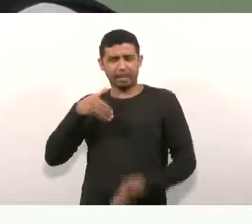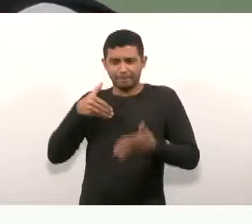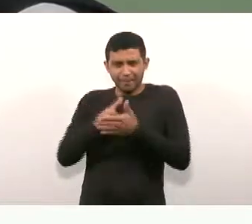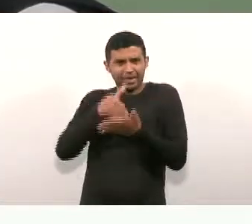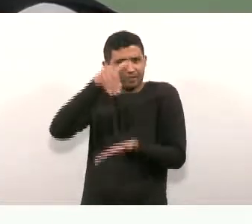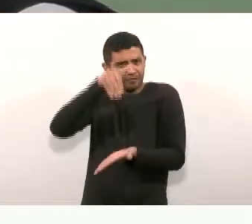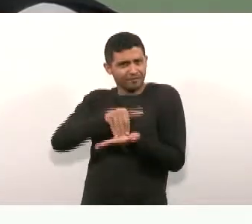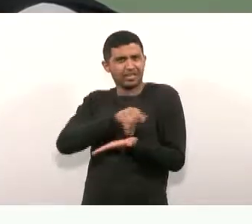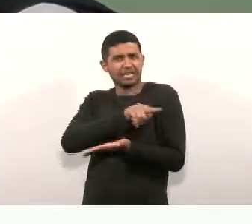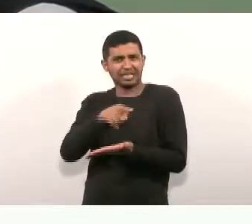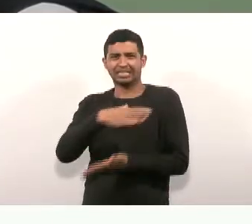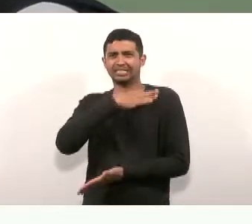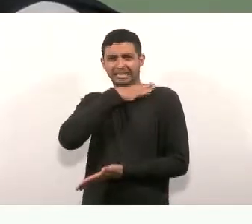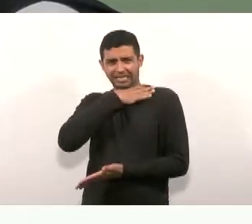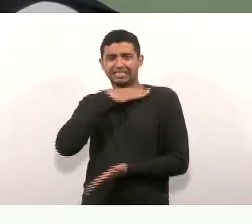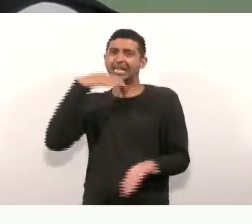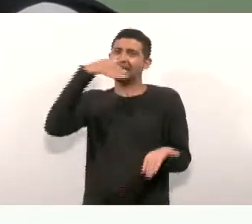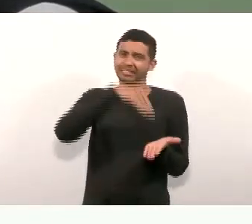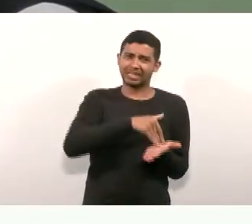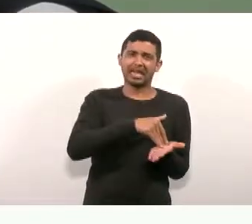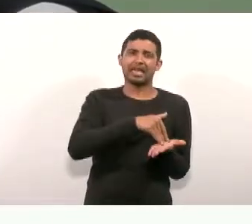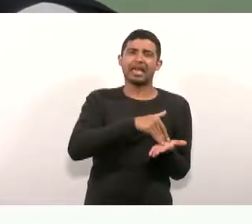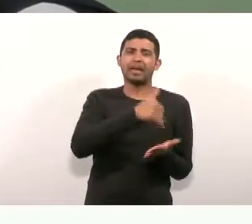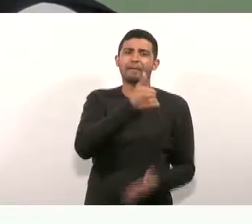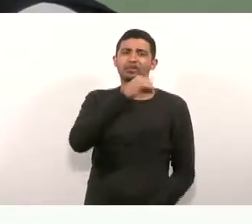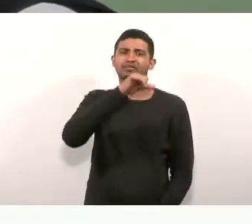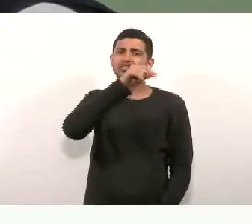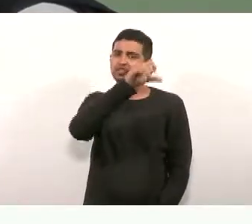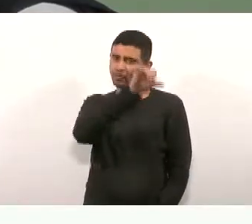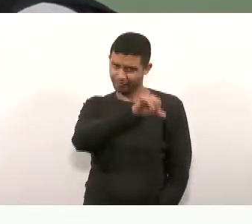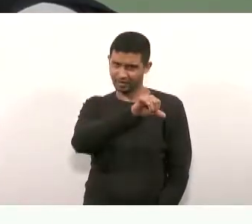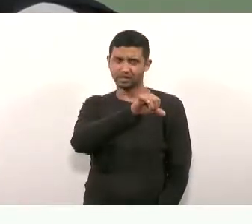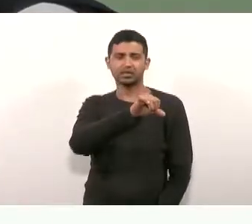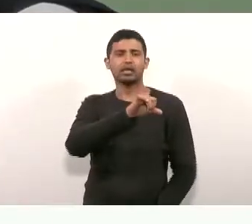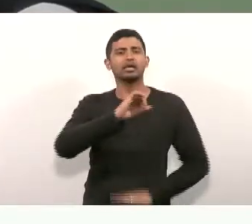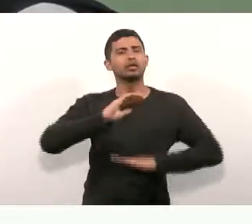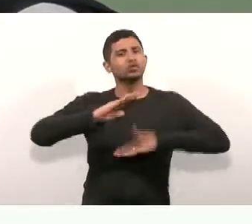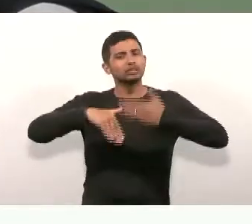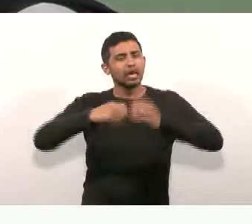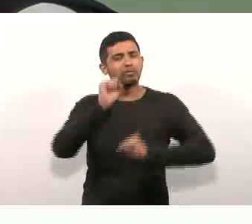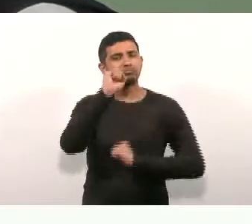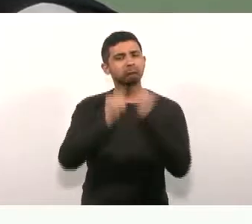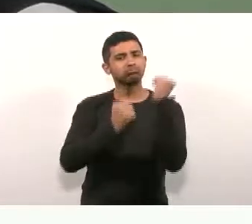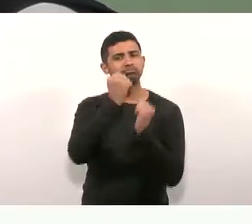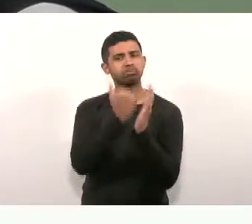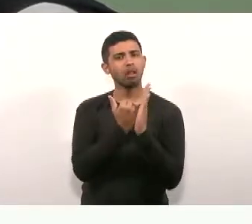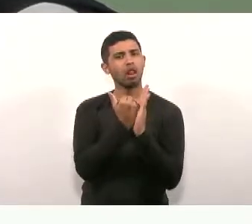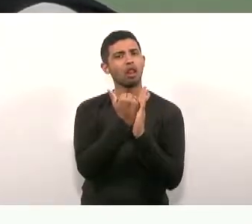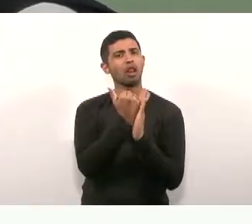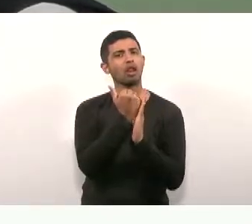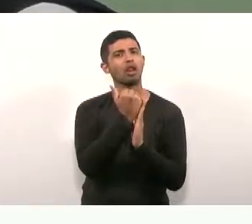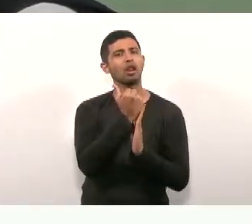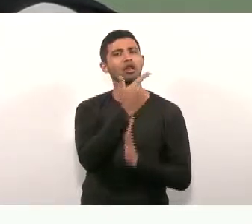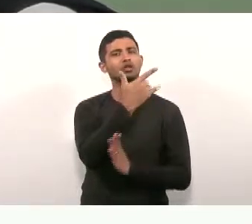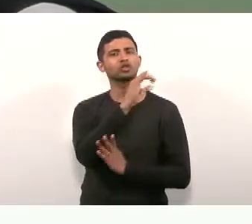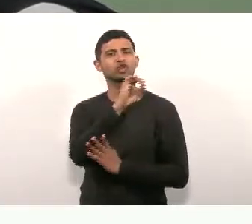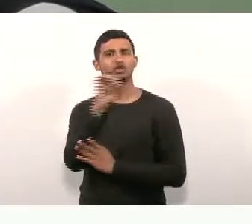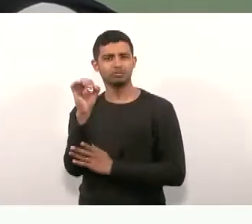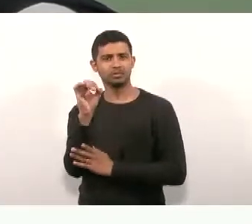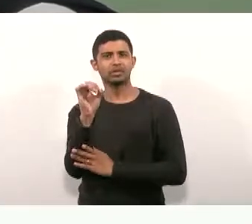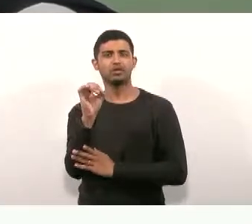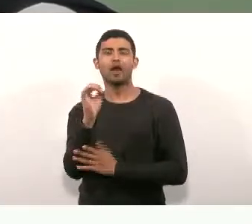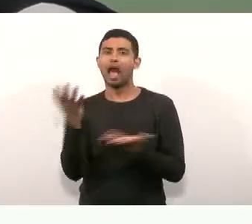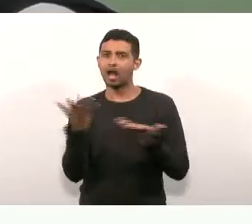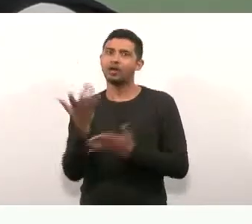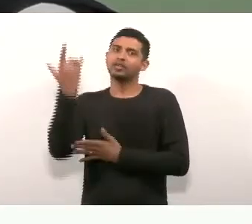anos 80 e 90, e essa indústria refloresceu a partir dos anos 2000. E agora voltamos a ter um baque em meados